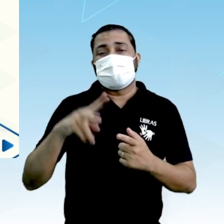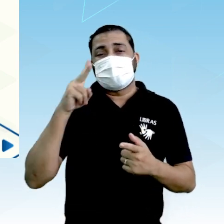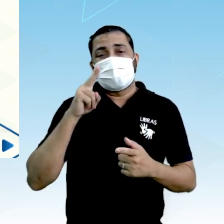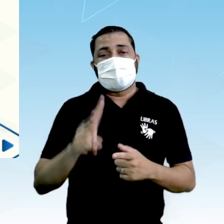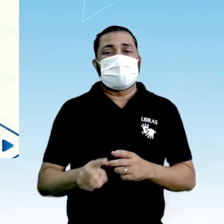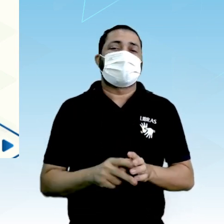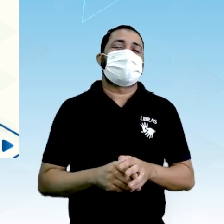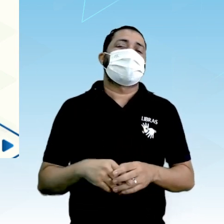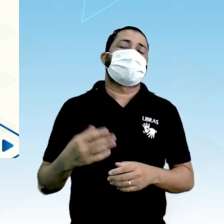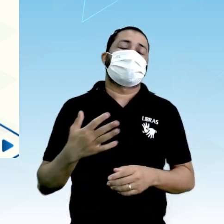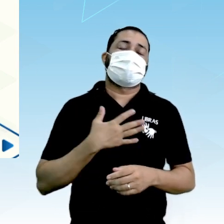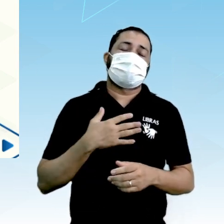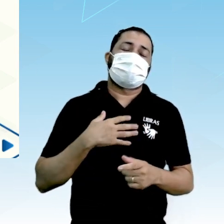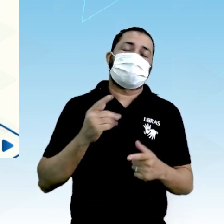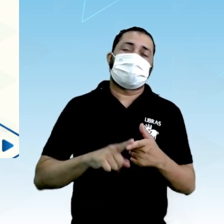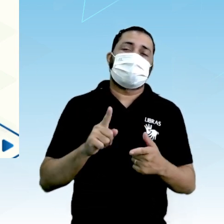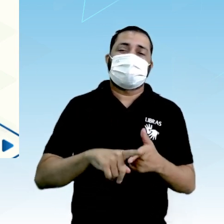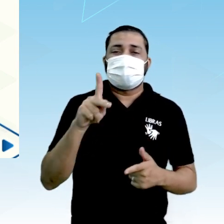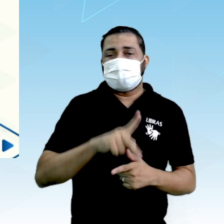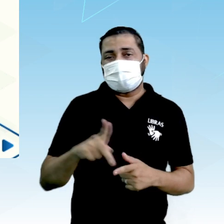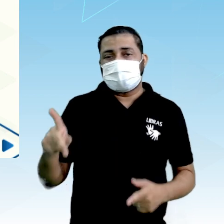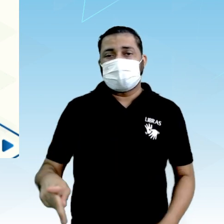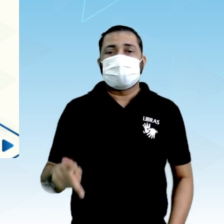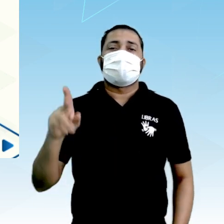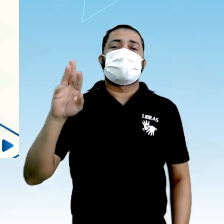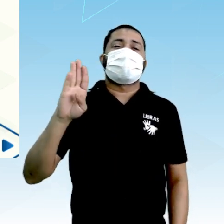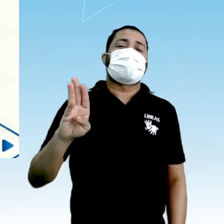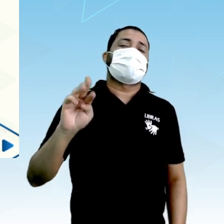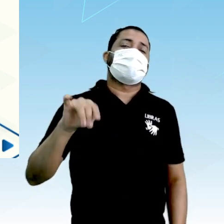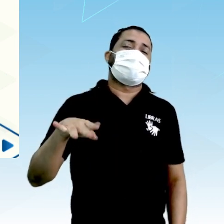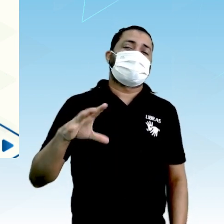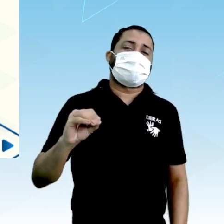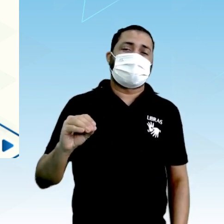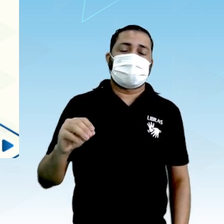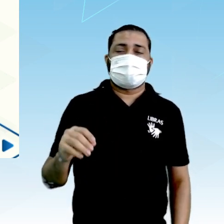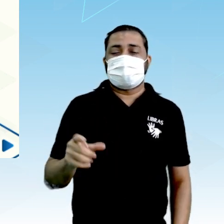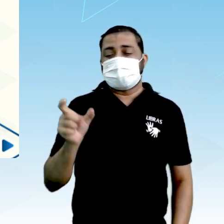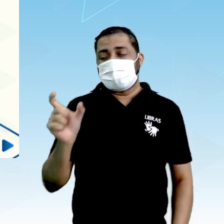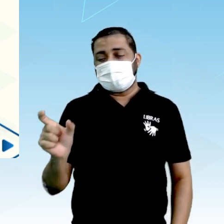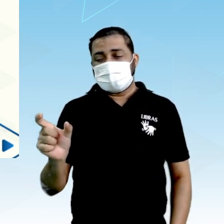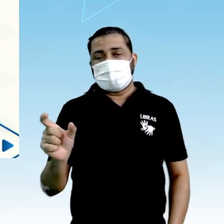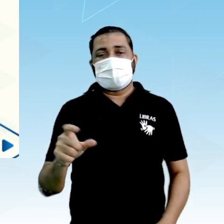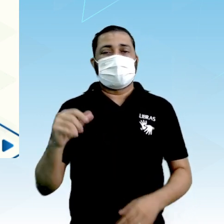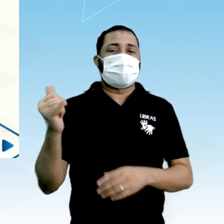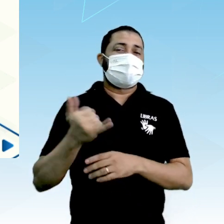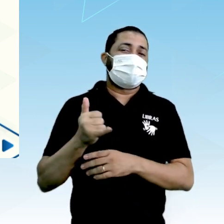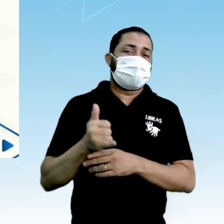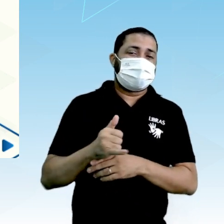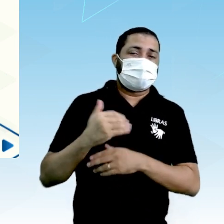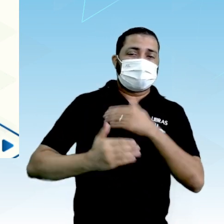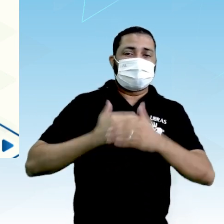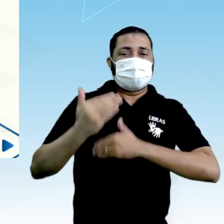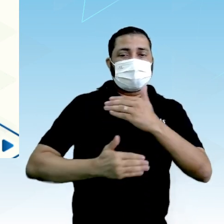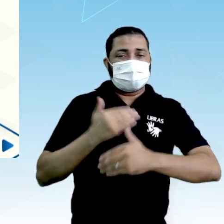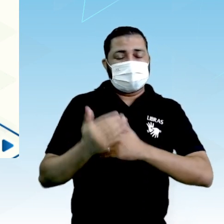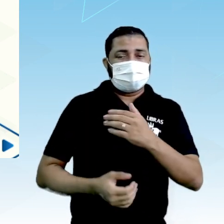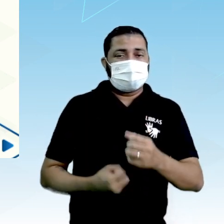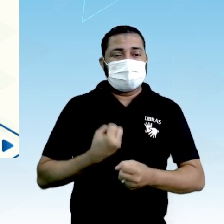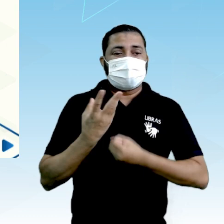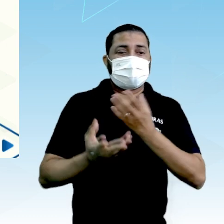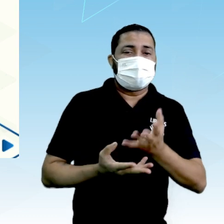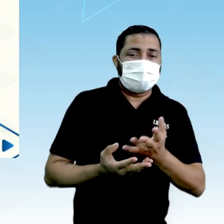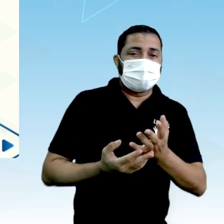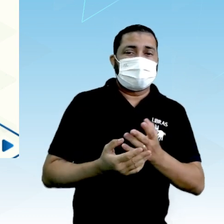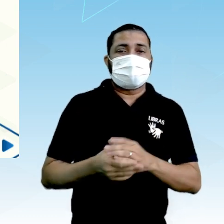comigo quanto com o professor Bruno, a diferença entre pilhas e eletrólise, viu que um processo é espontâneo e um